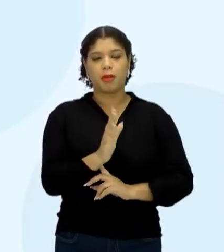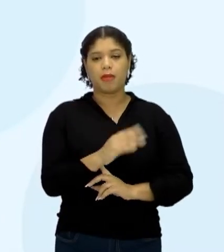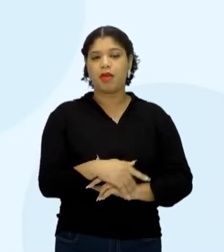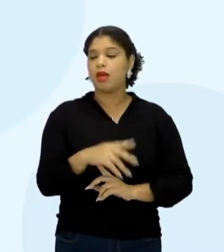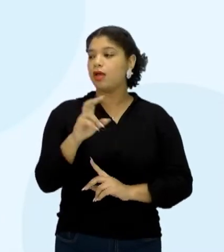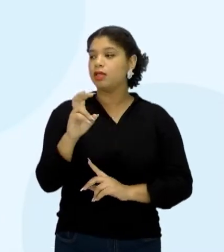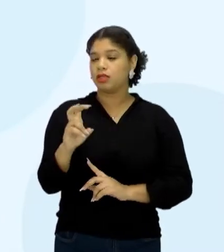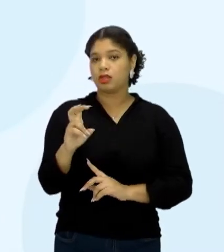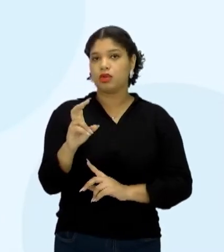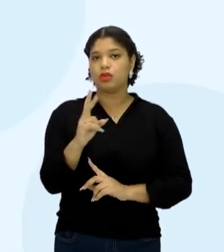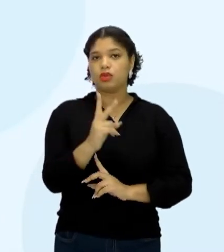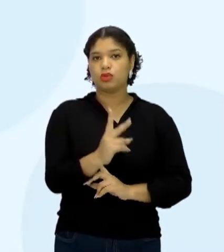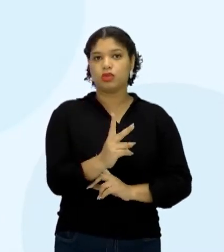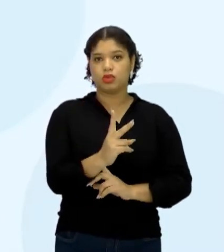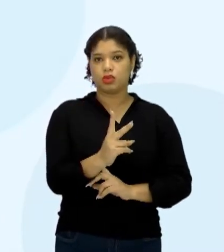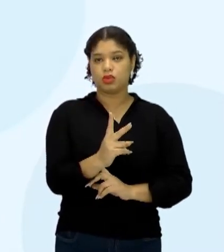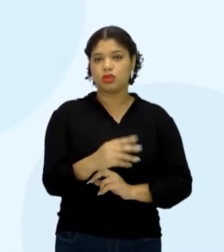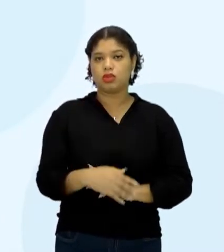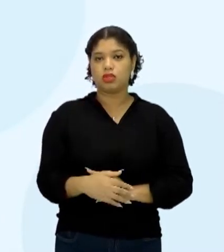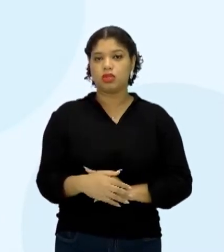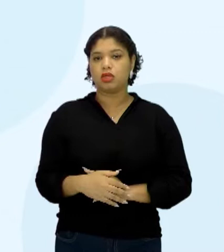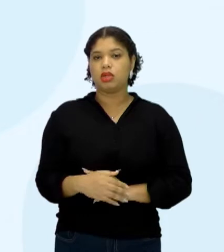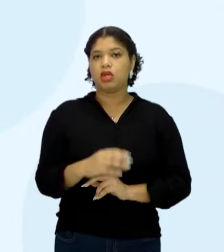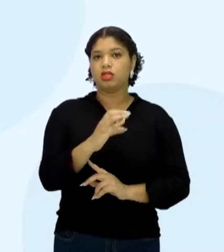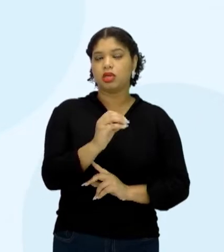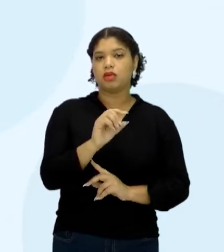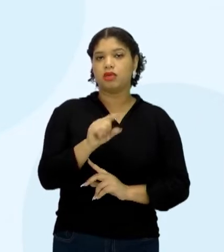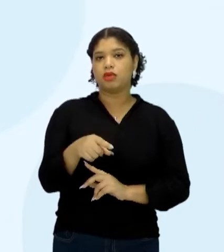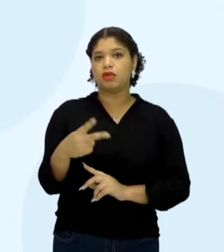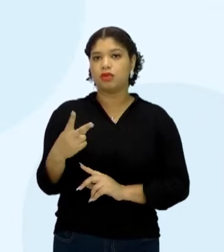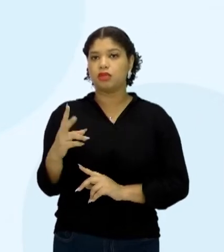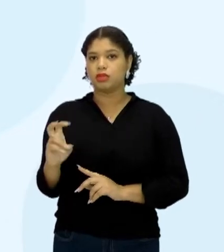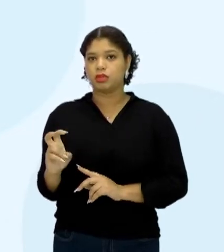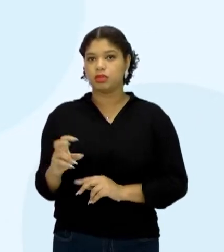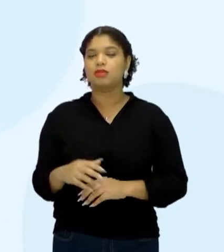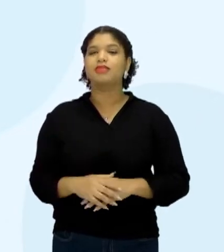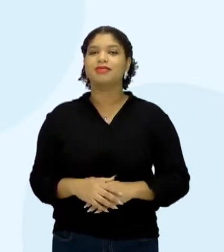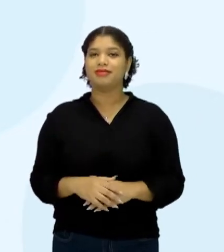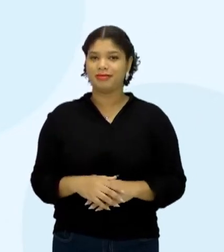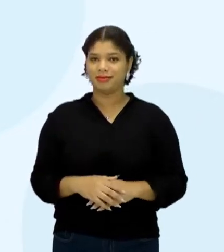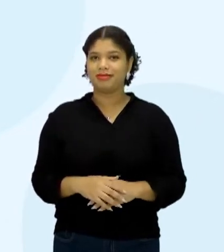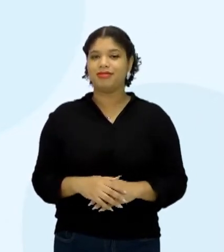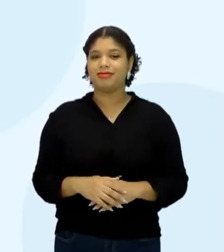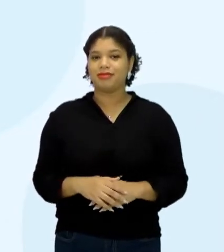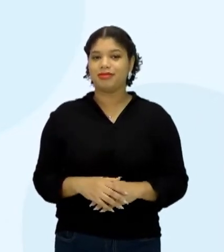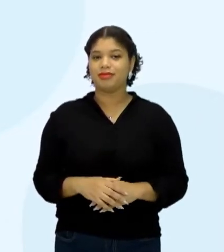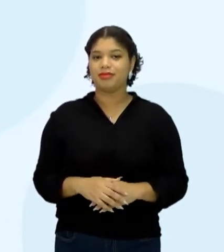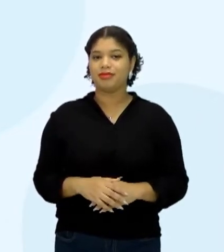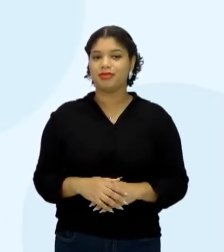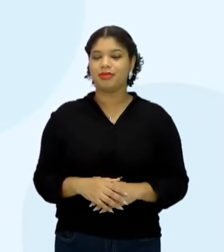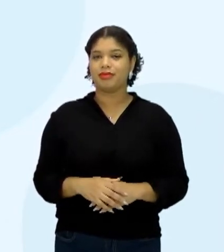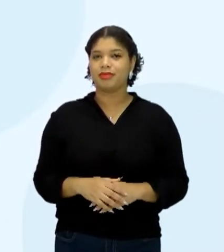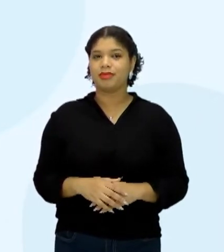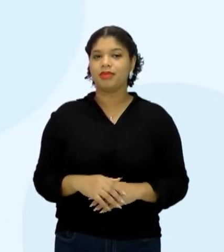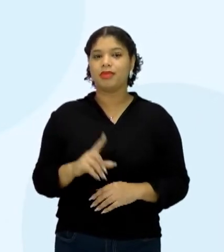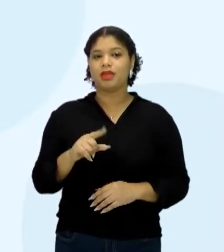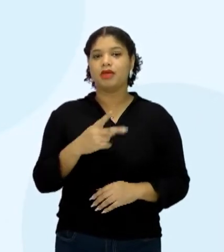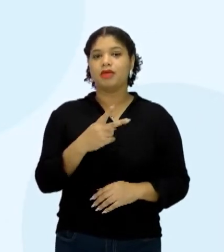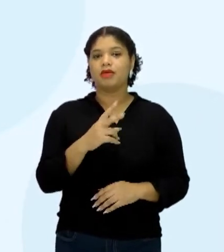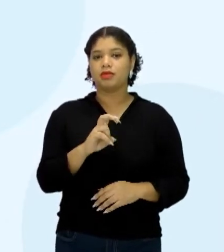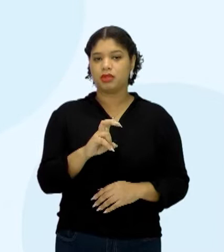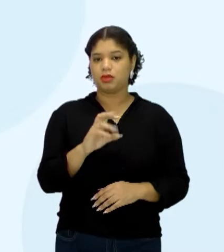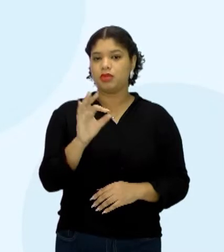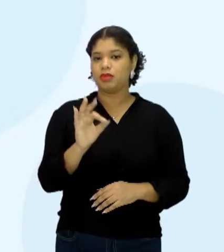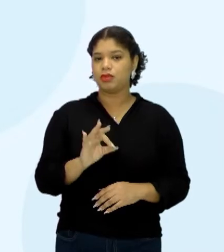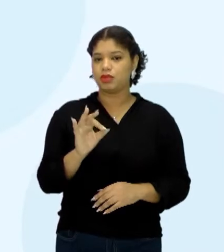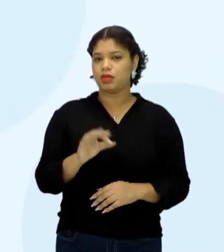uma casa é o 2, então vai ser 0,25. Ah, 25%, 0,25. Tá, tudo bem, professora. Quem vai